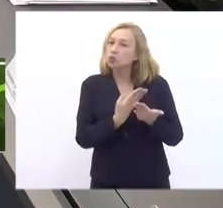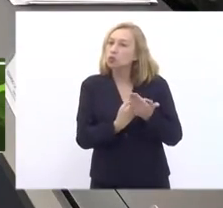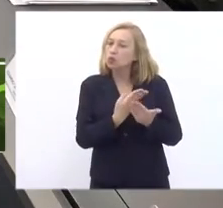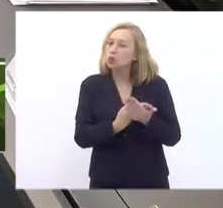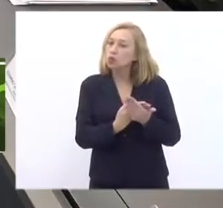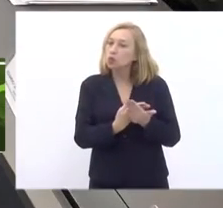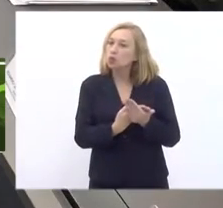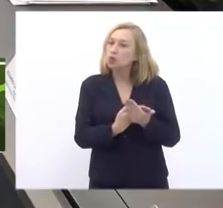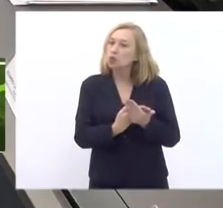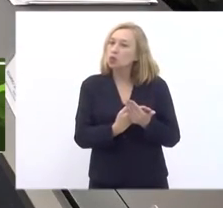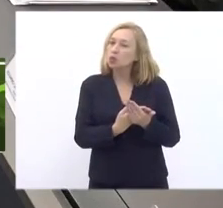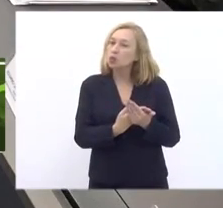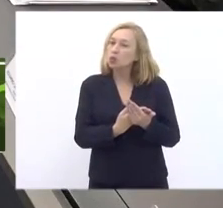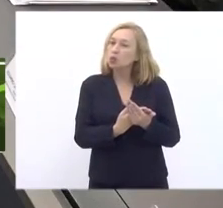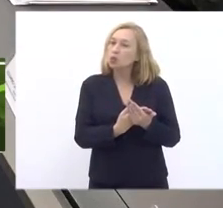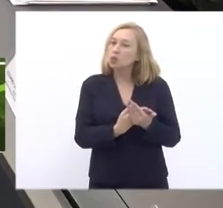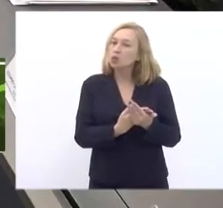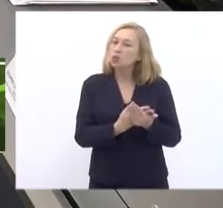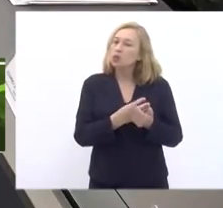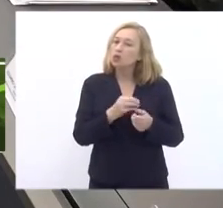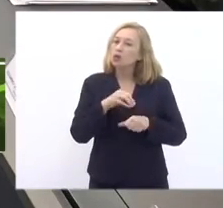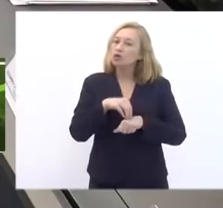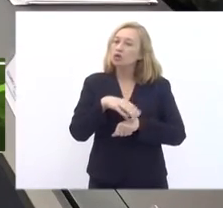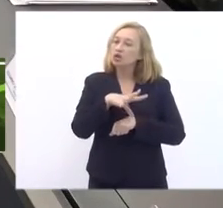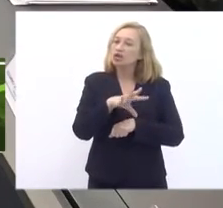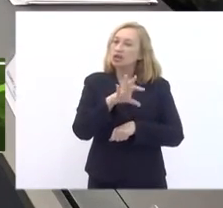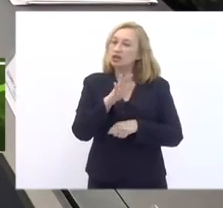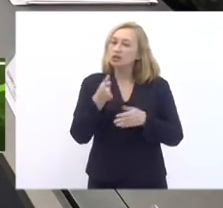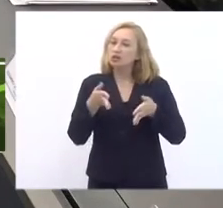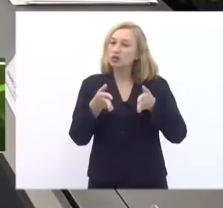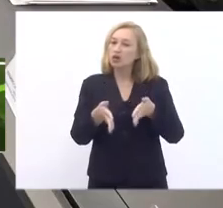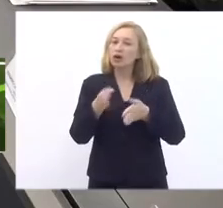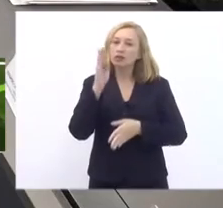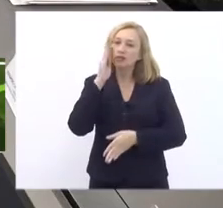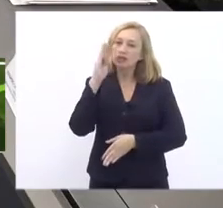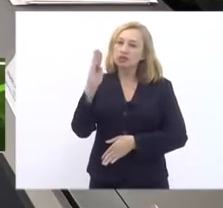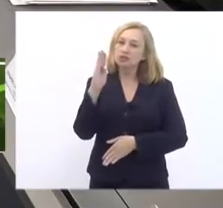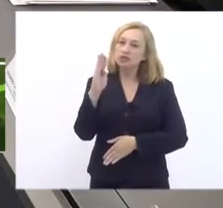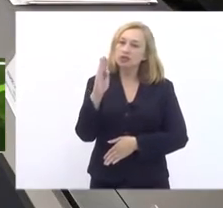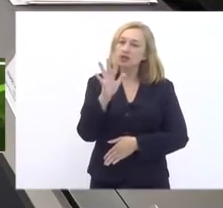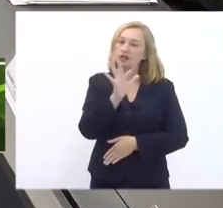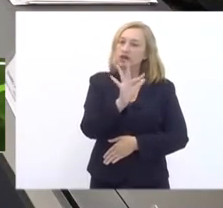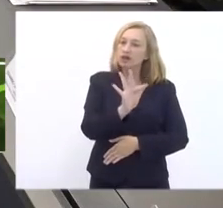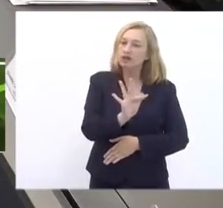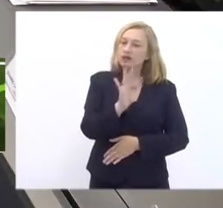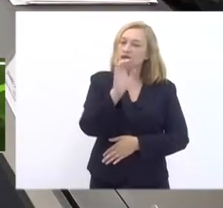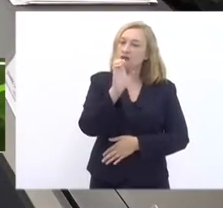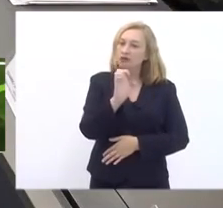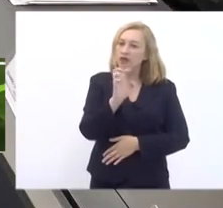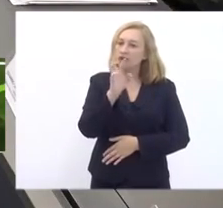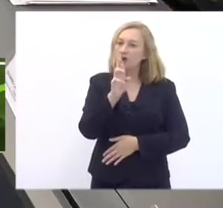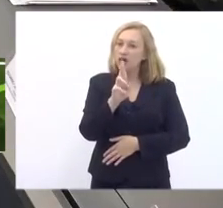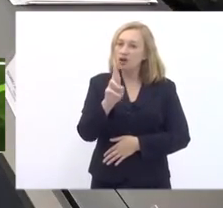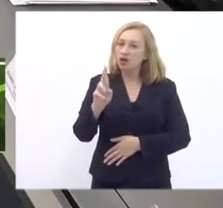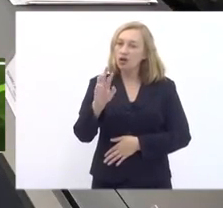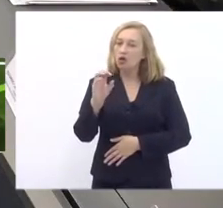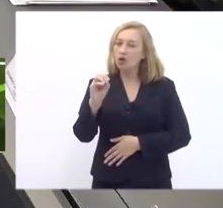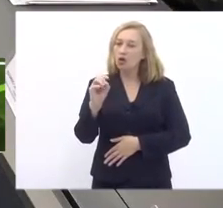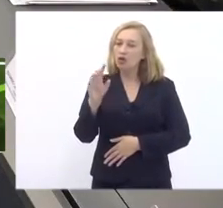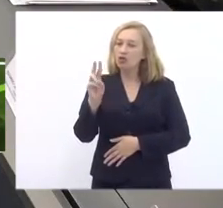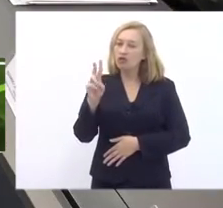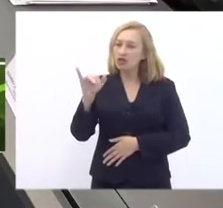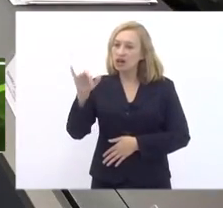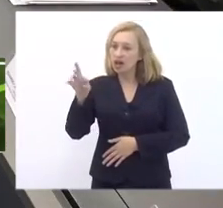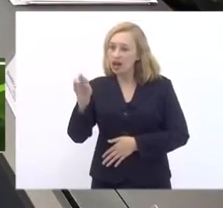a hipótese do indicador específico, um indicador ferroviário. Estava analisando.